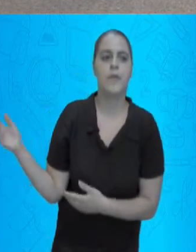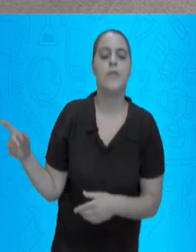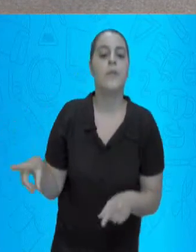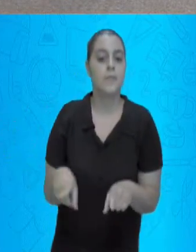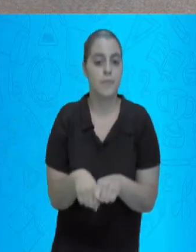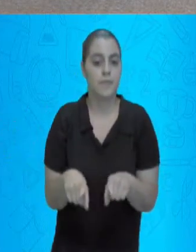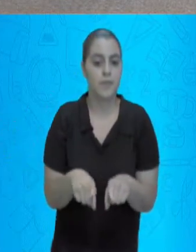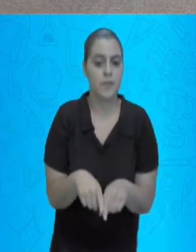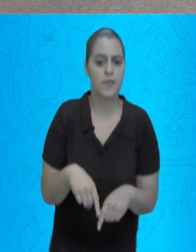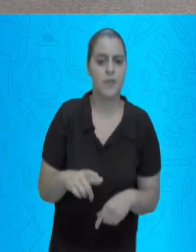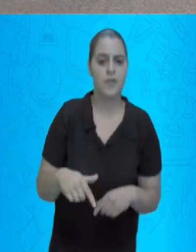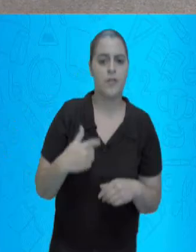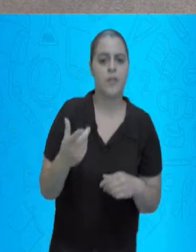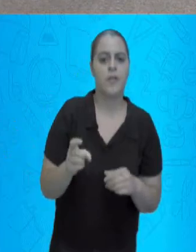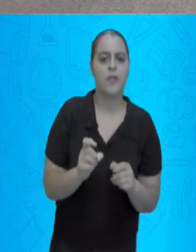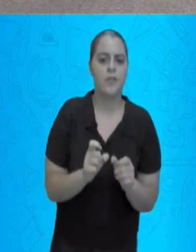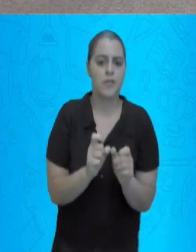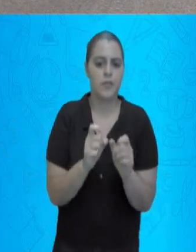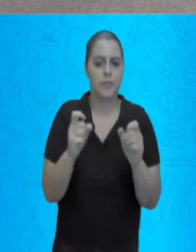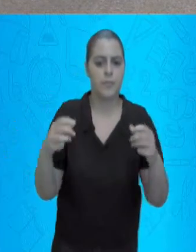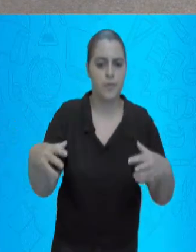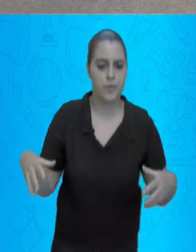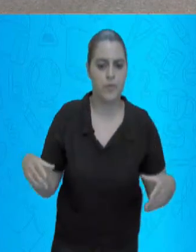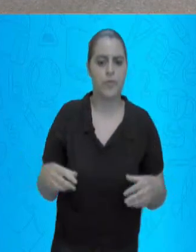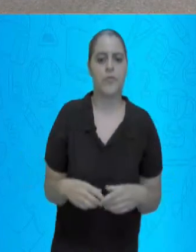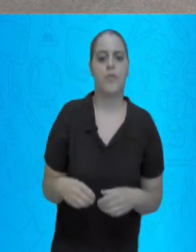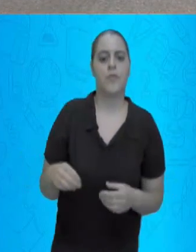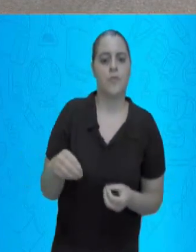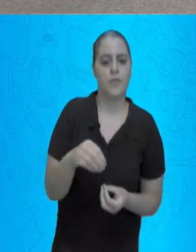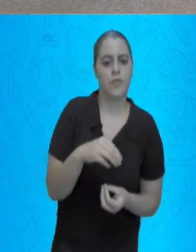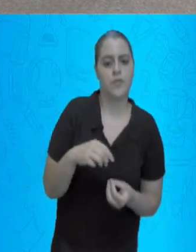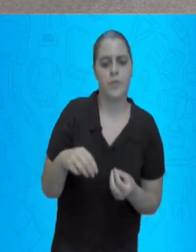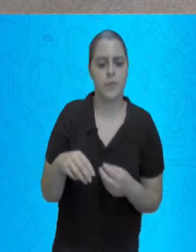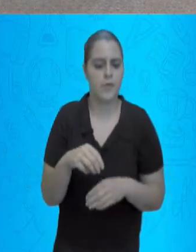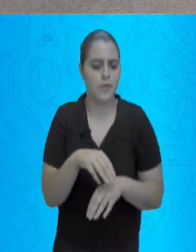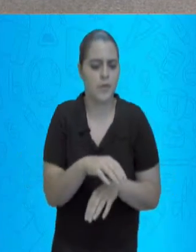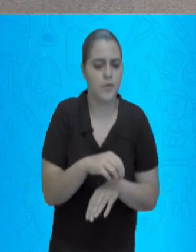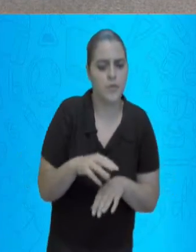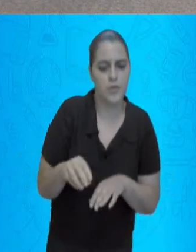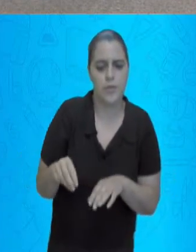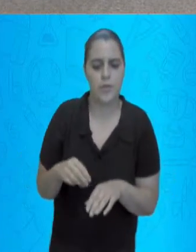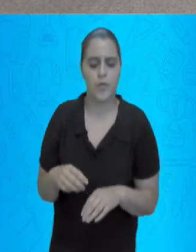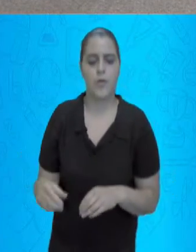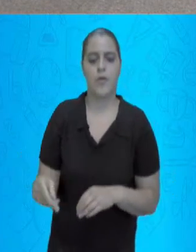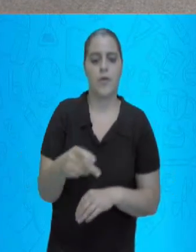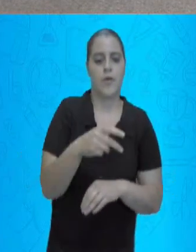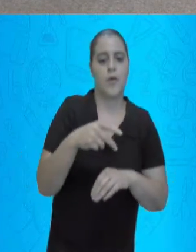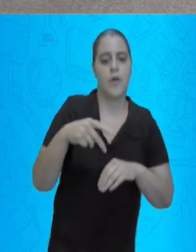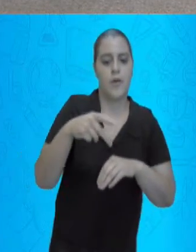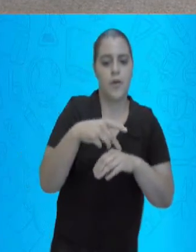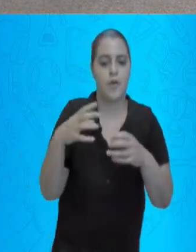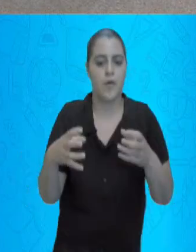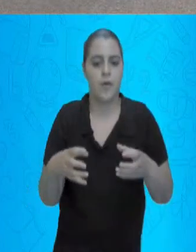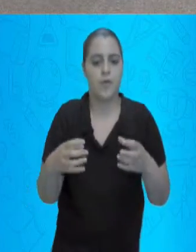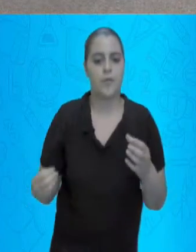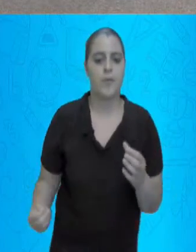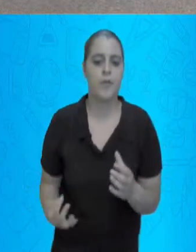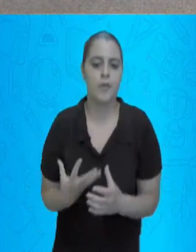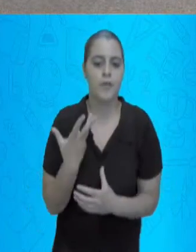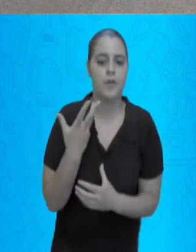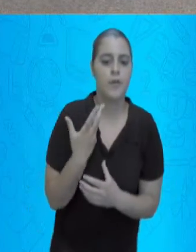também deposição de sedimentos, e aí o terreno, a rocha vai se